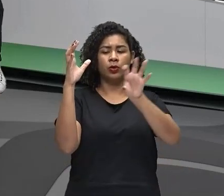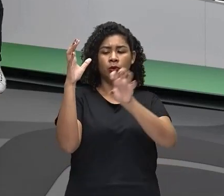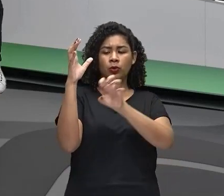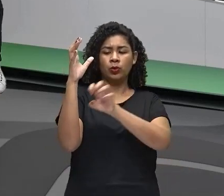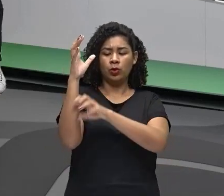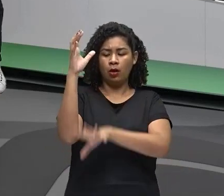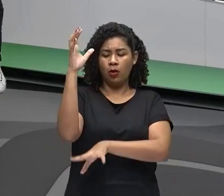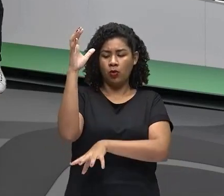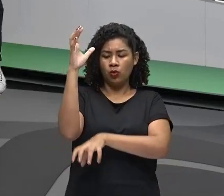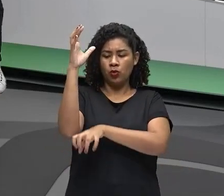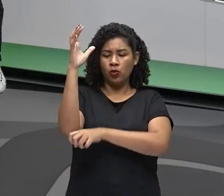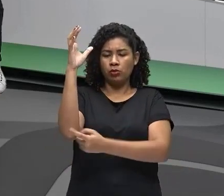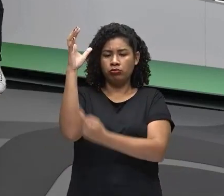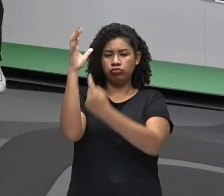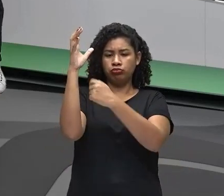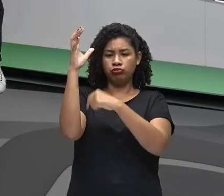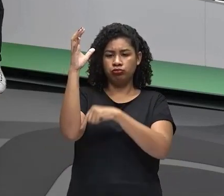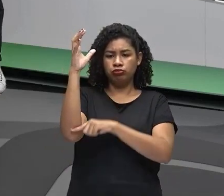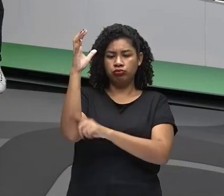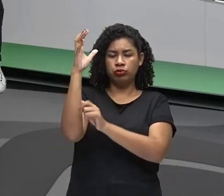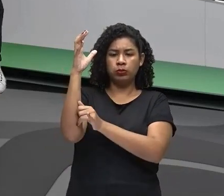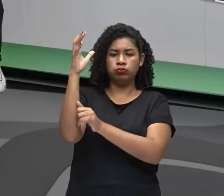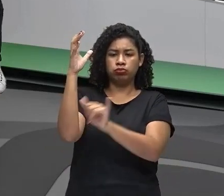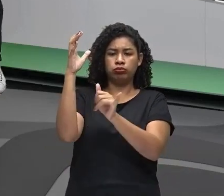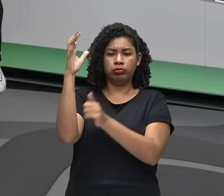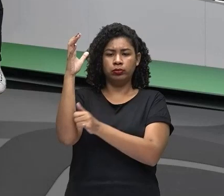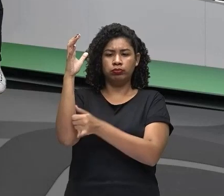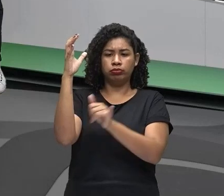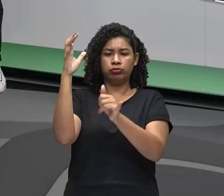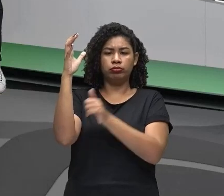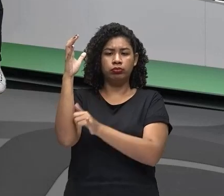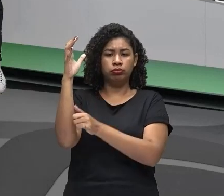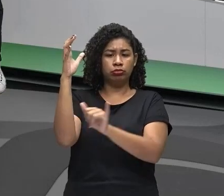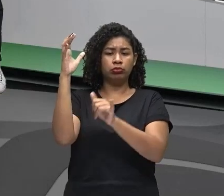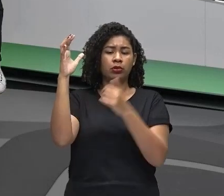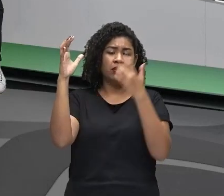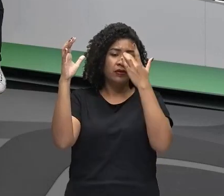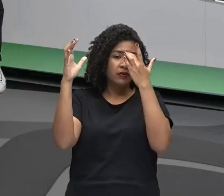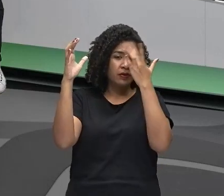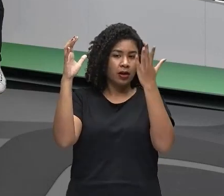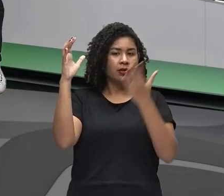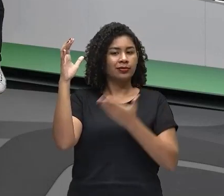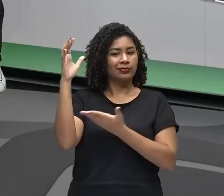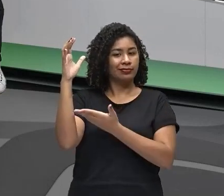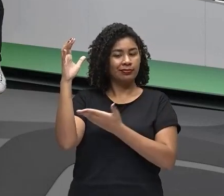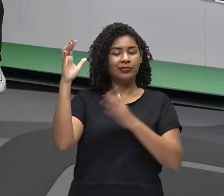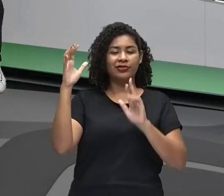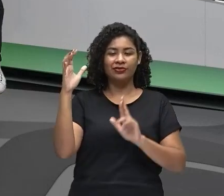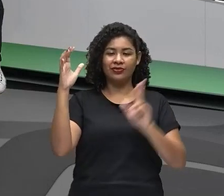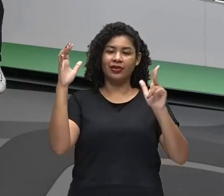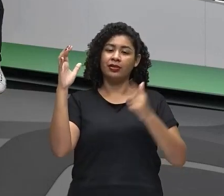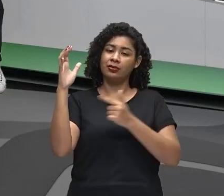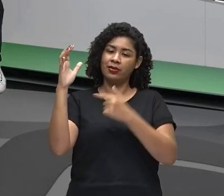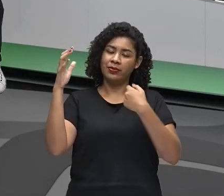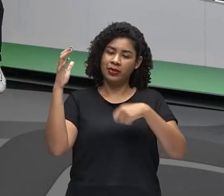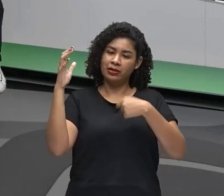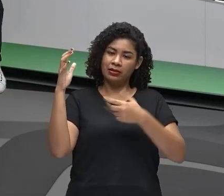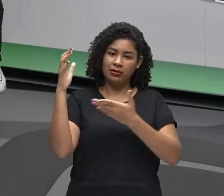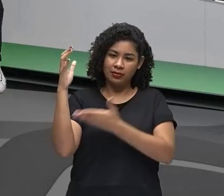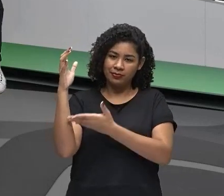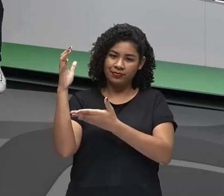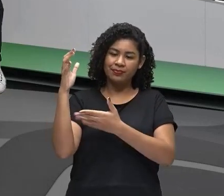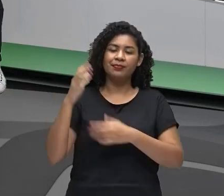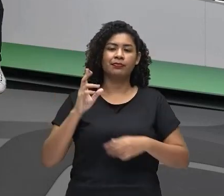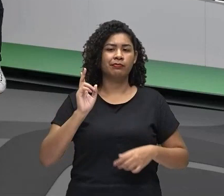né? Eles precisam da luz solar, do gás carbônico presente no ar atmosférico e da água que eles retiram a partir das suas